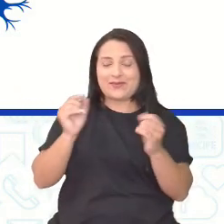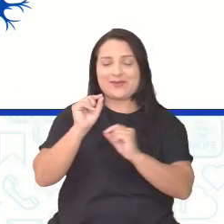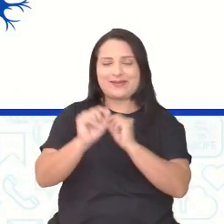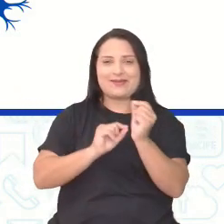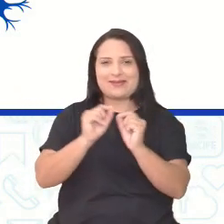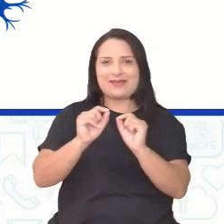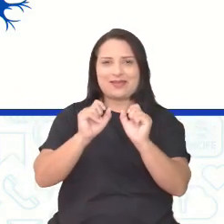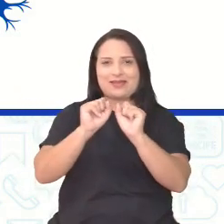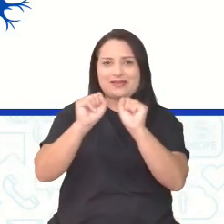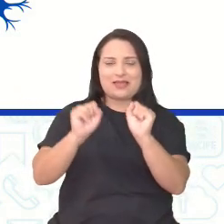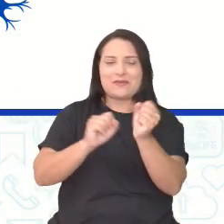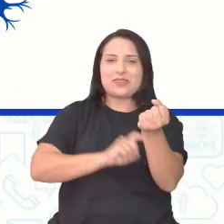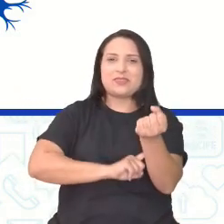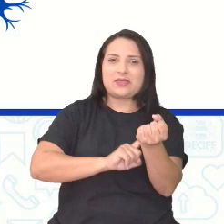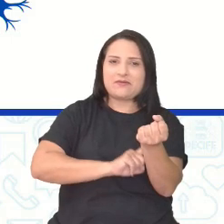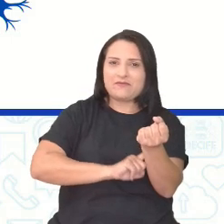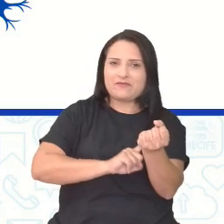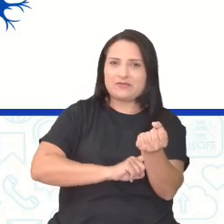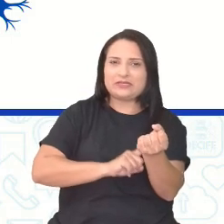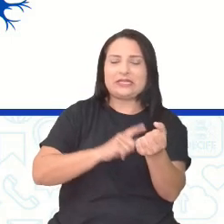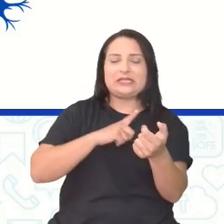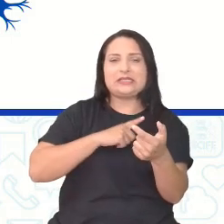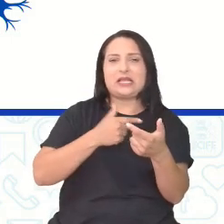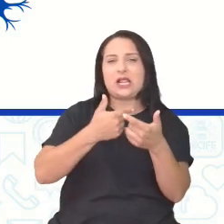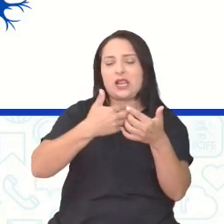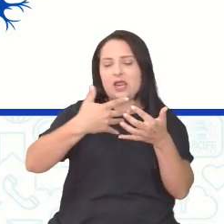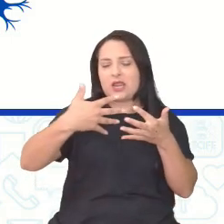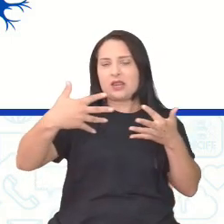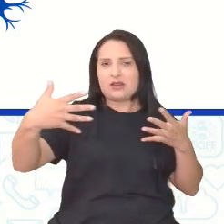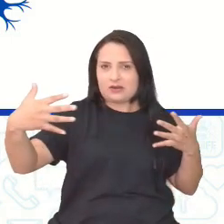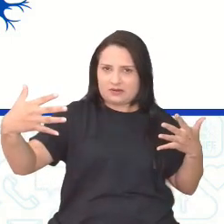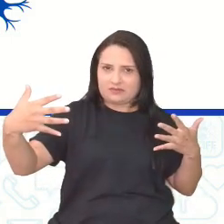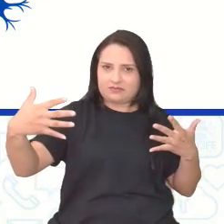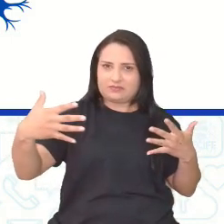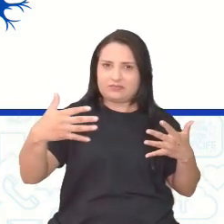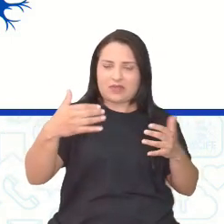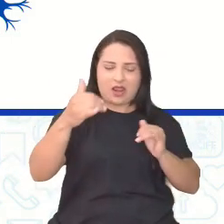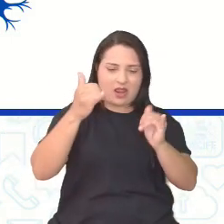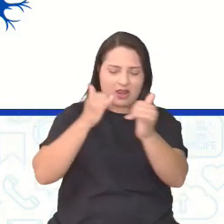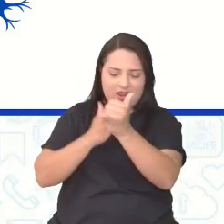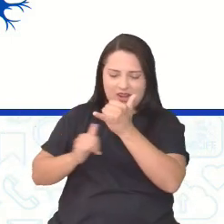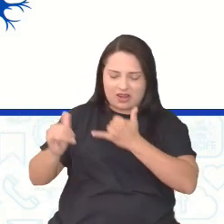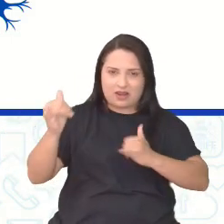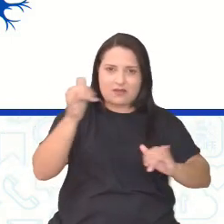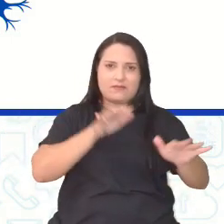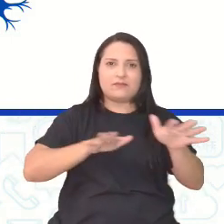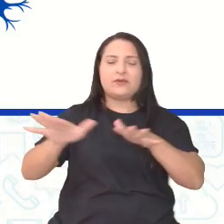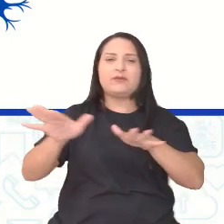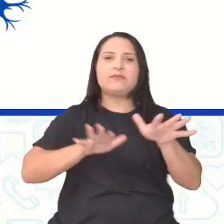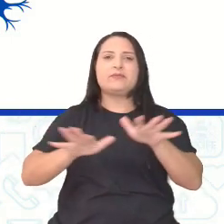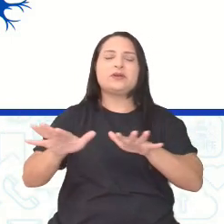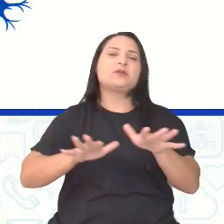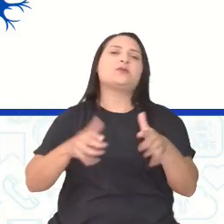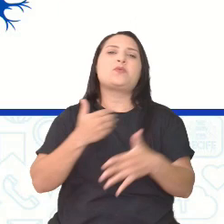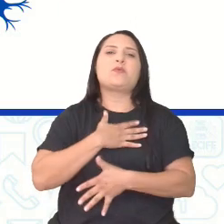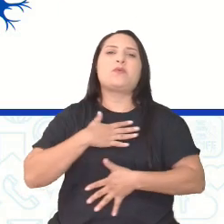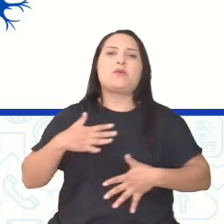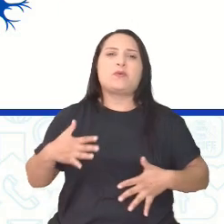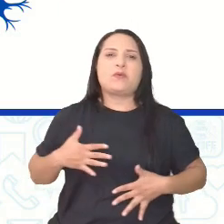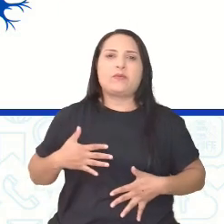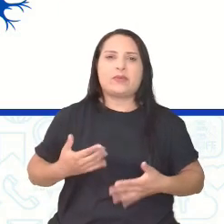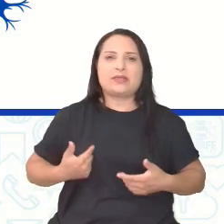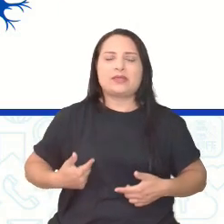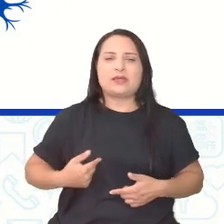nervoso, né? A questão aí de uma rede de fios elétricos, fazendo todo o movimento do nosso corpo e indo para a